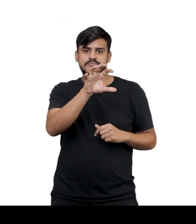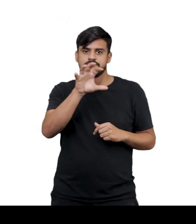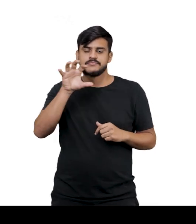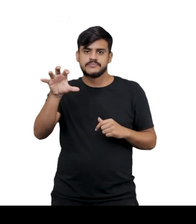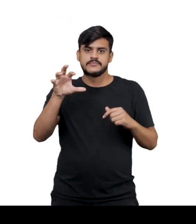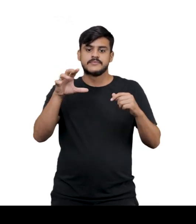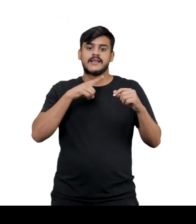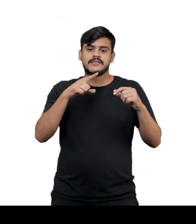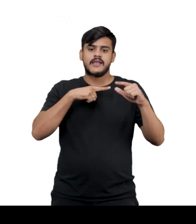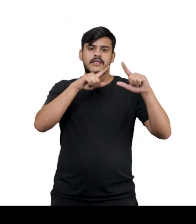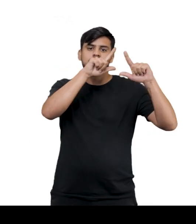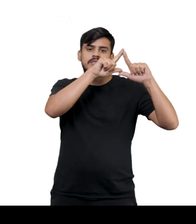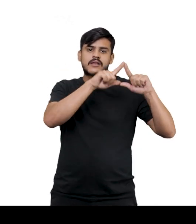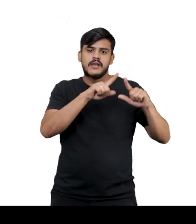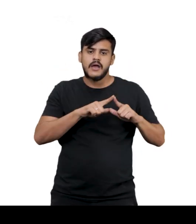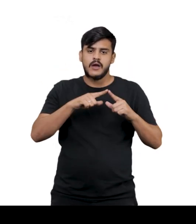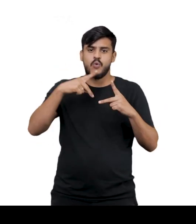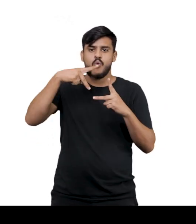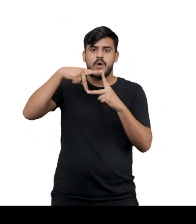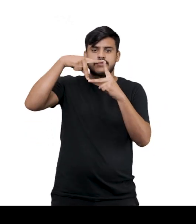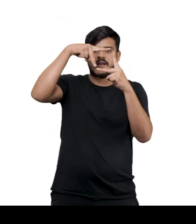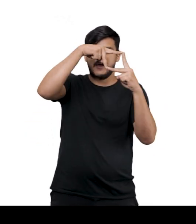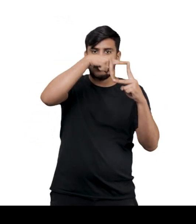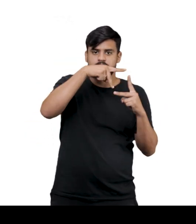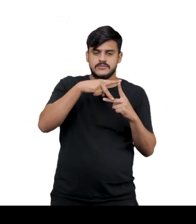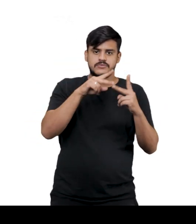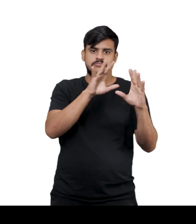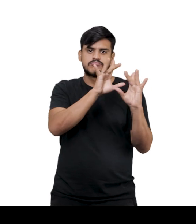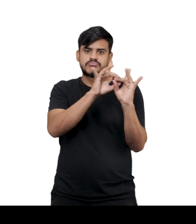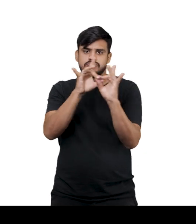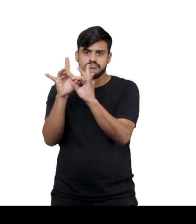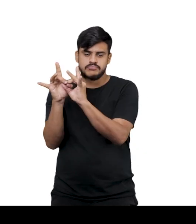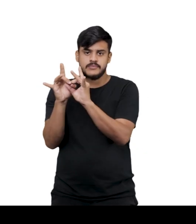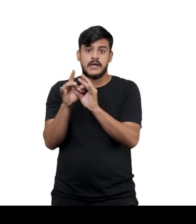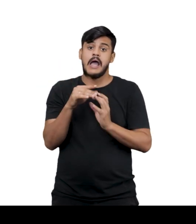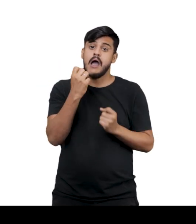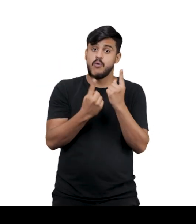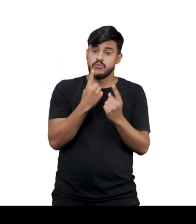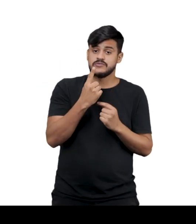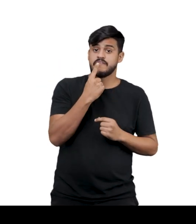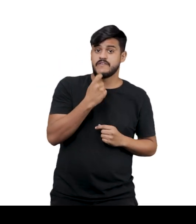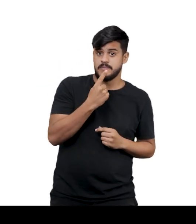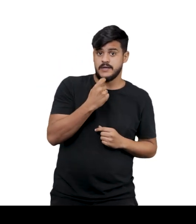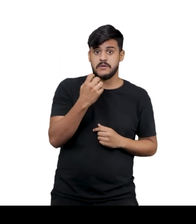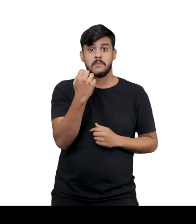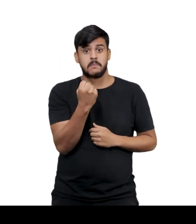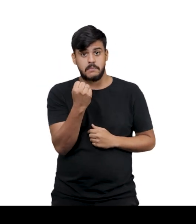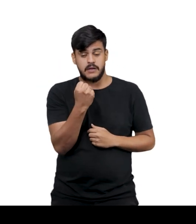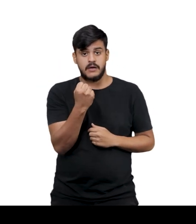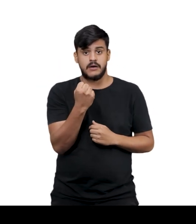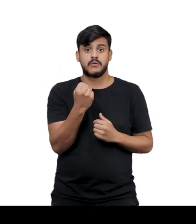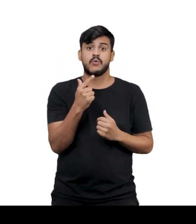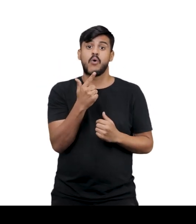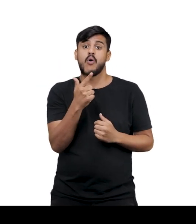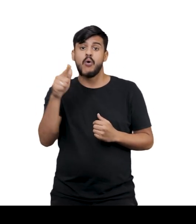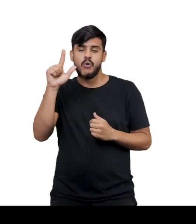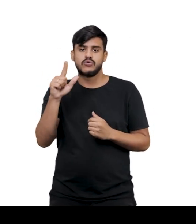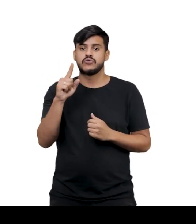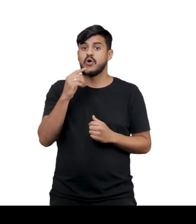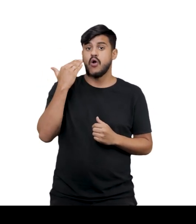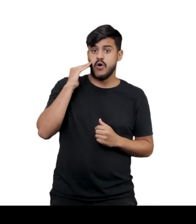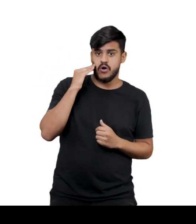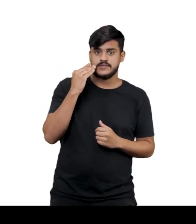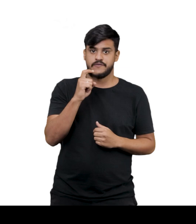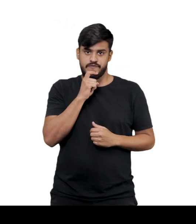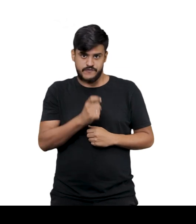cada roseta, os fios formam triângulos e quadrados interligados, alguns em vermelho e branco, outros em